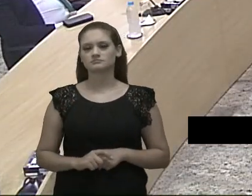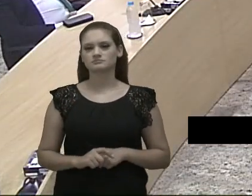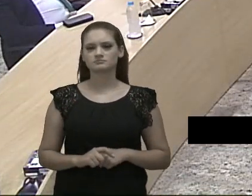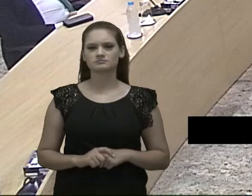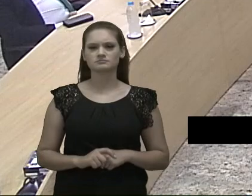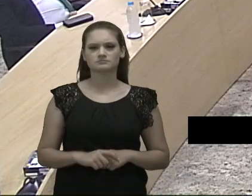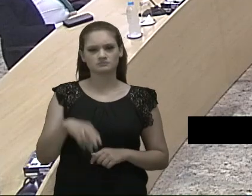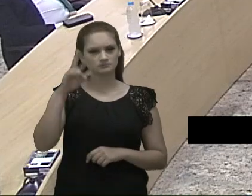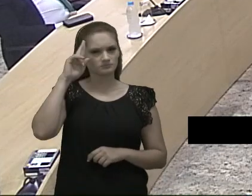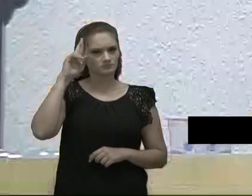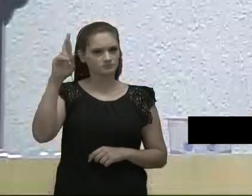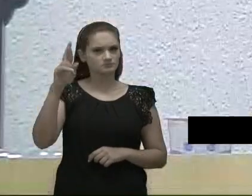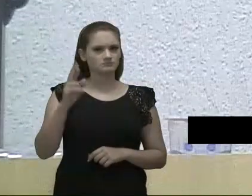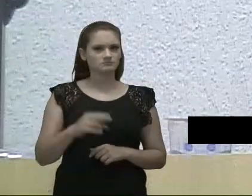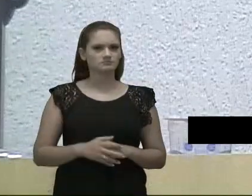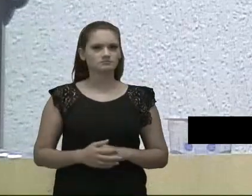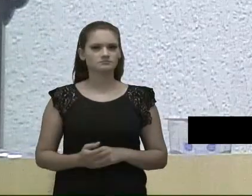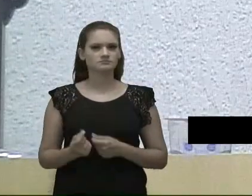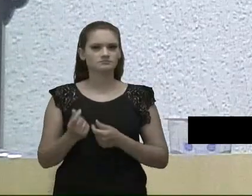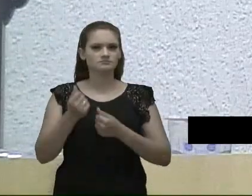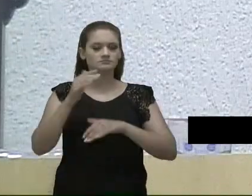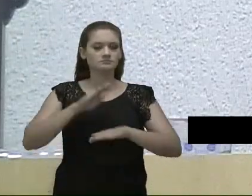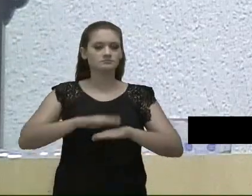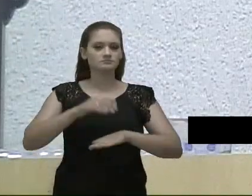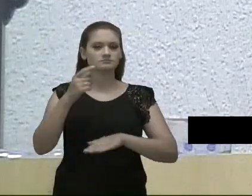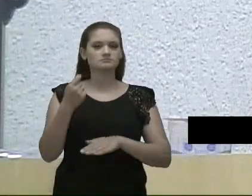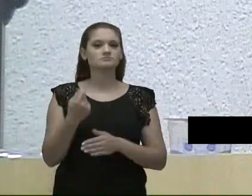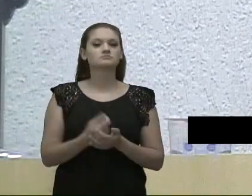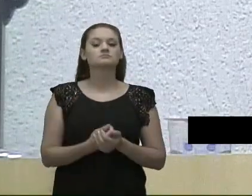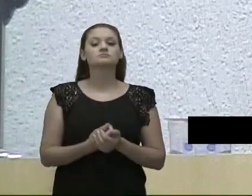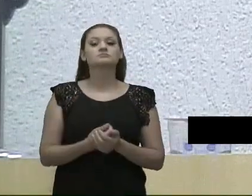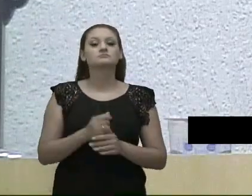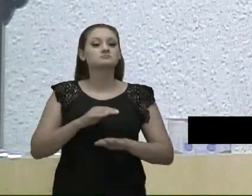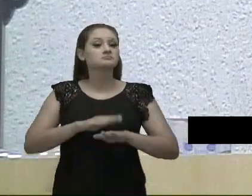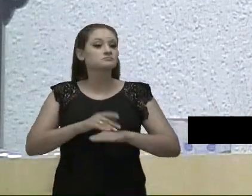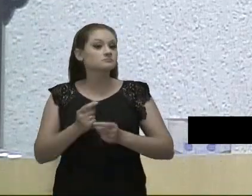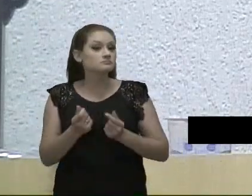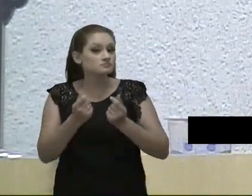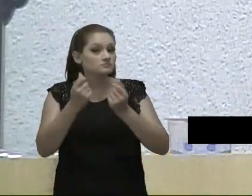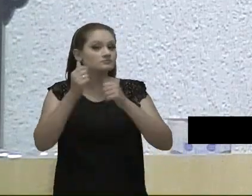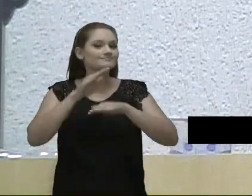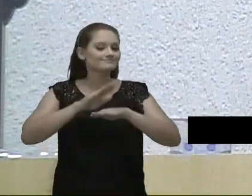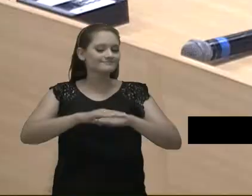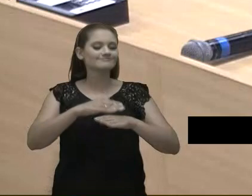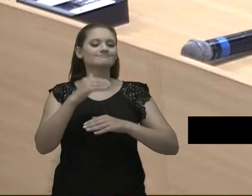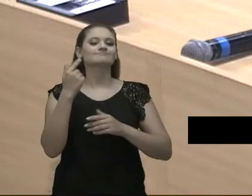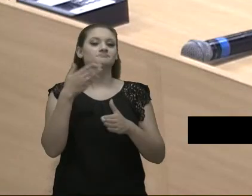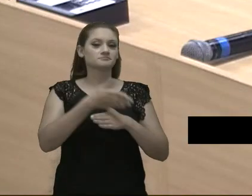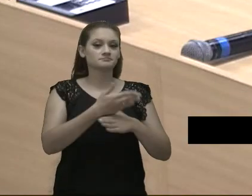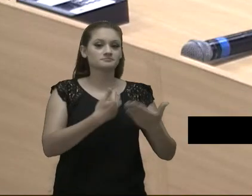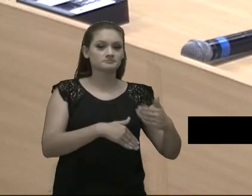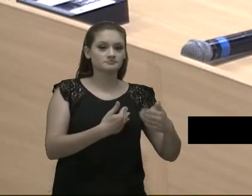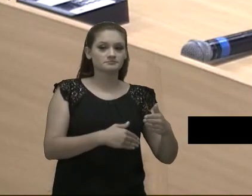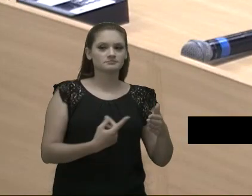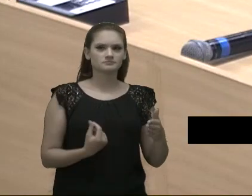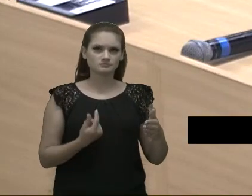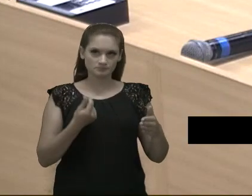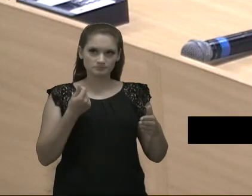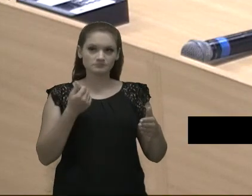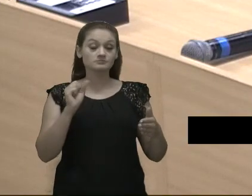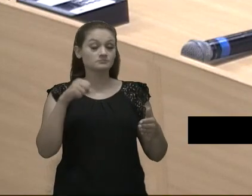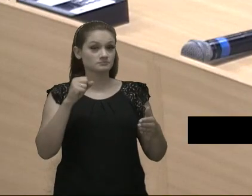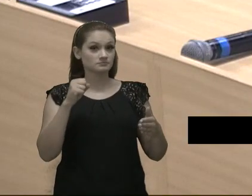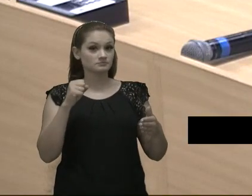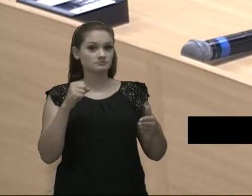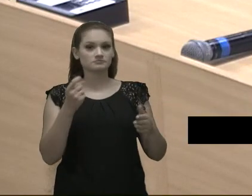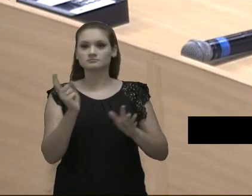O senhor recebia alguma coisa extra, alguma coisa a mais por isso? O senhor recebia algo por esse processo seletivo? O senhor fala valores financeiros? O senhor